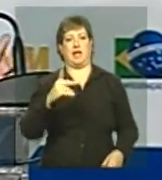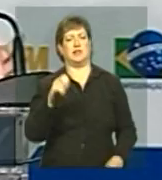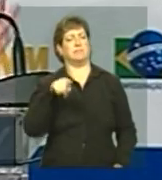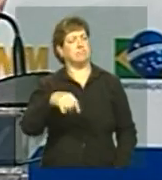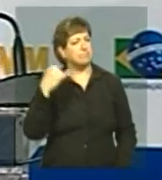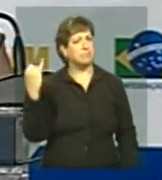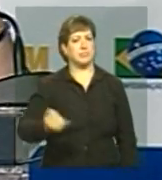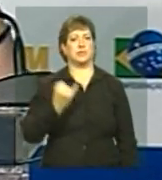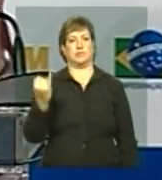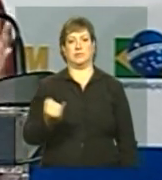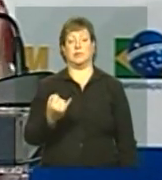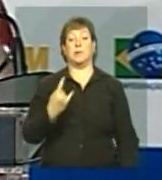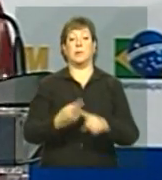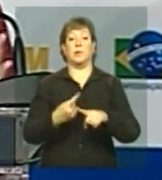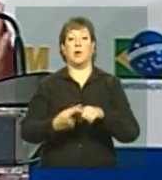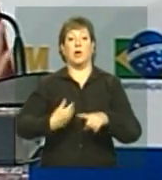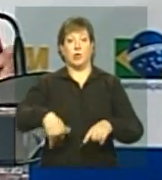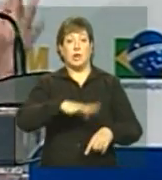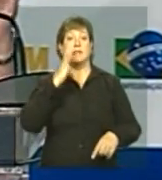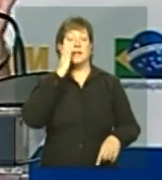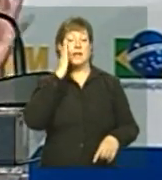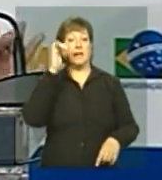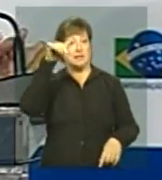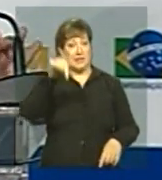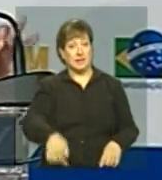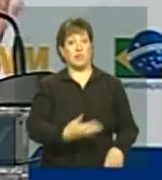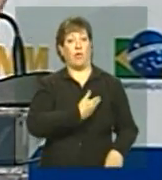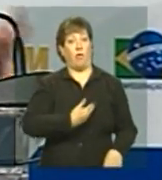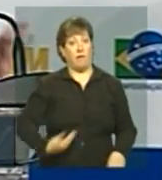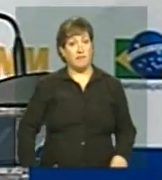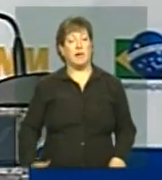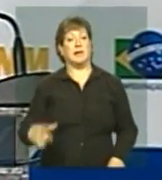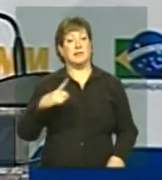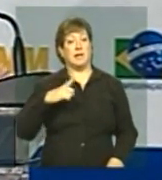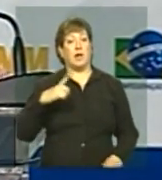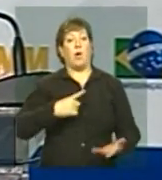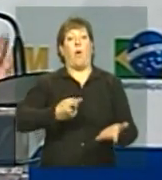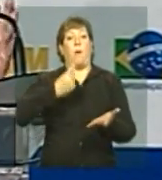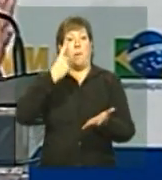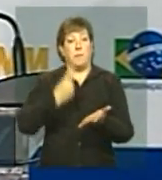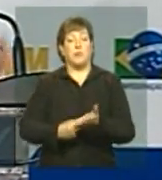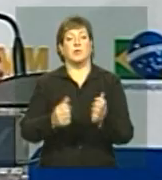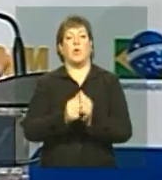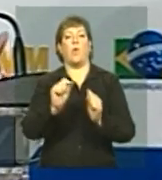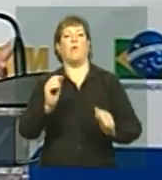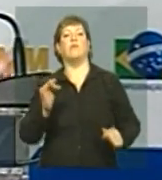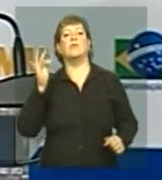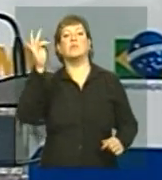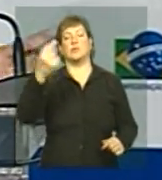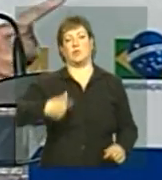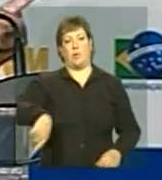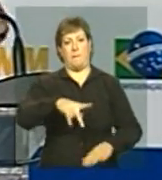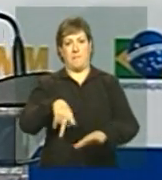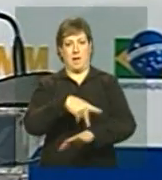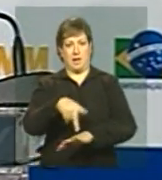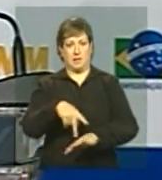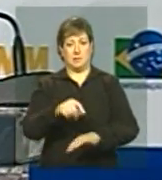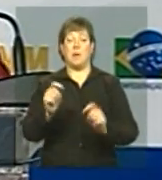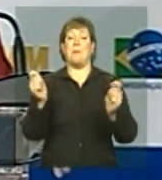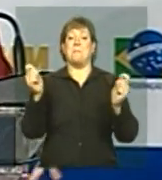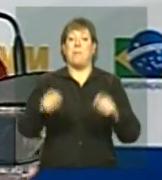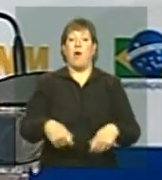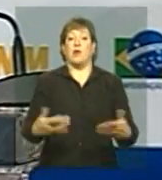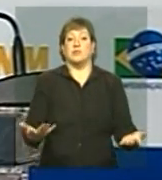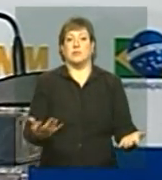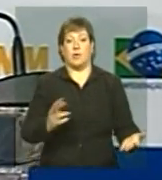sabemos que este governo tem um compromisso com o futuro do país. Pode o resultado não aparecer amanhã, mas